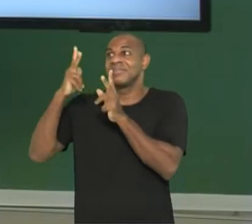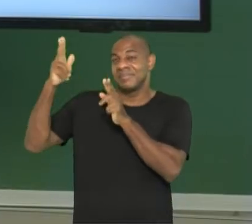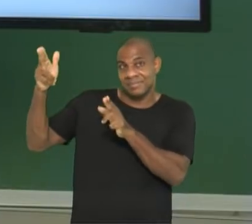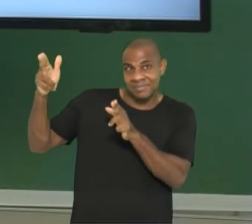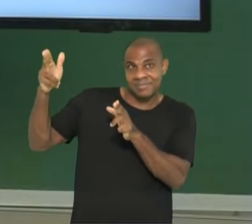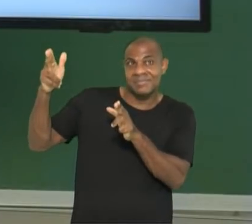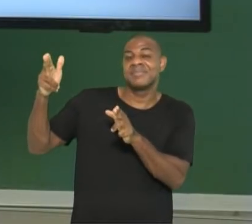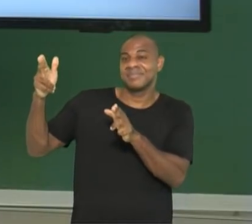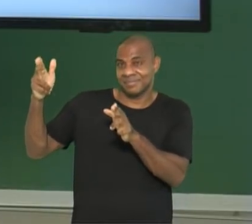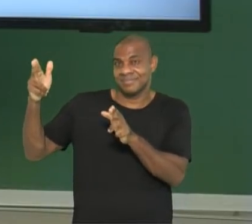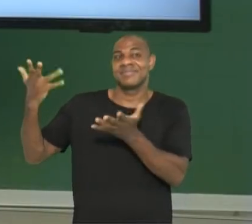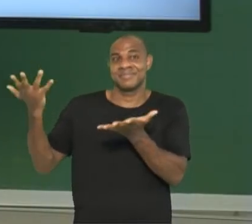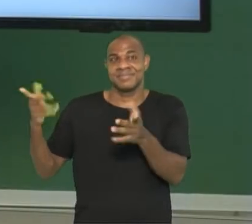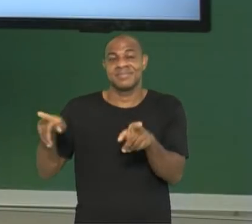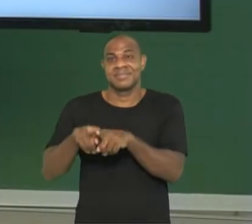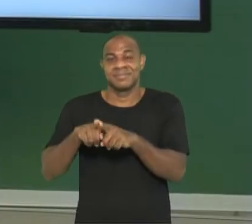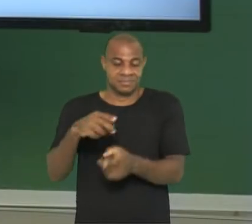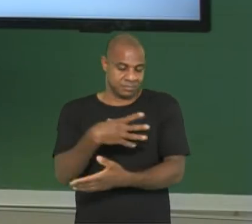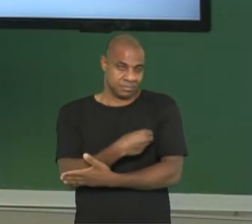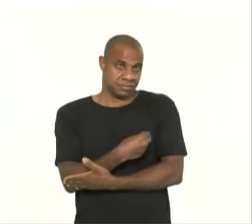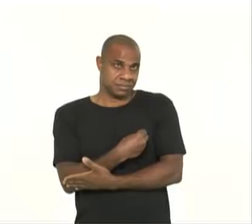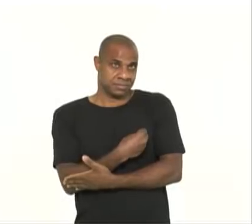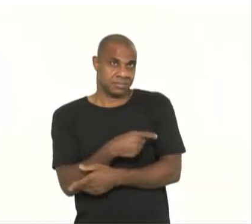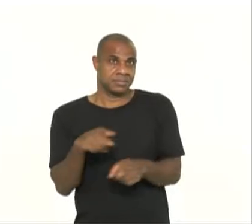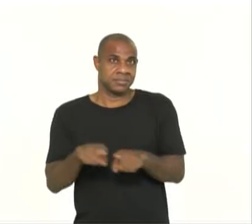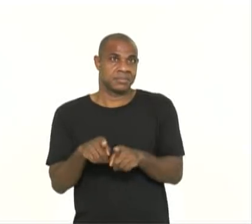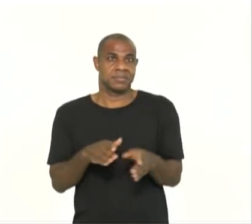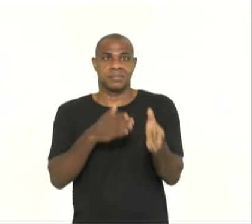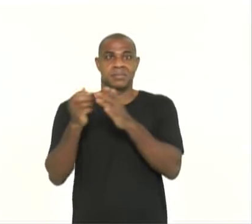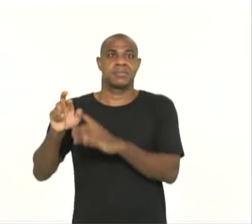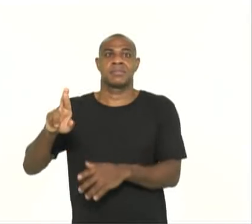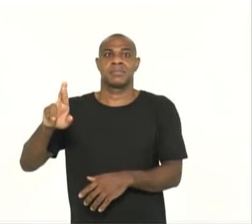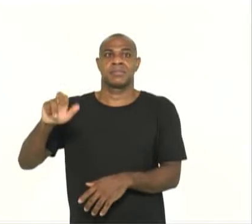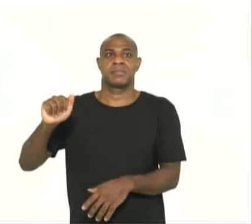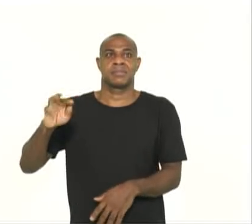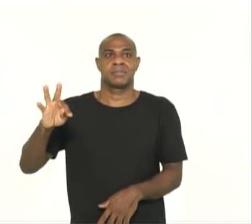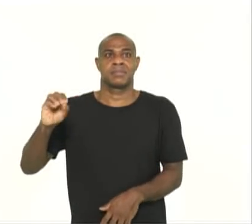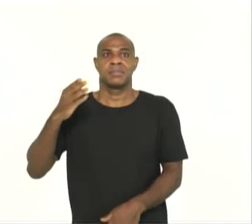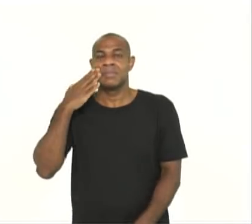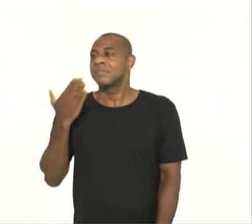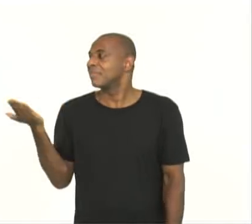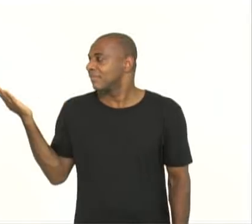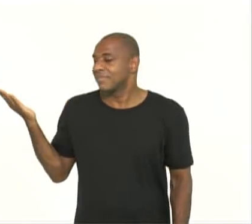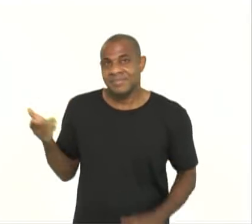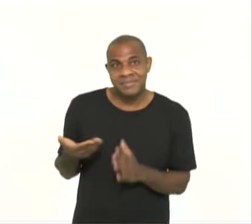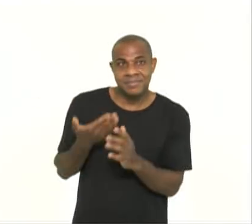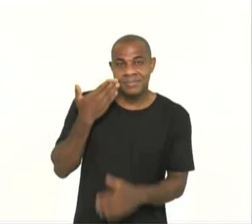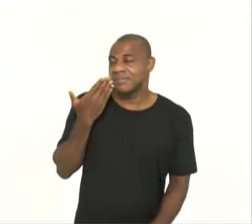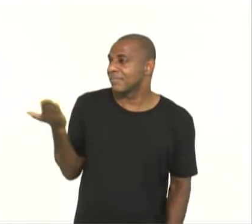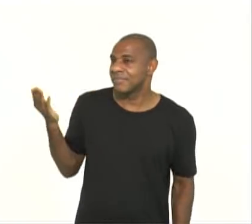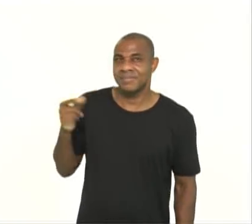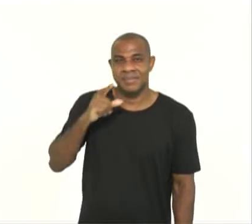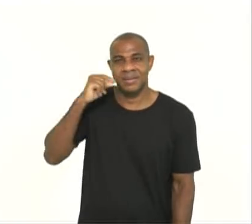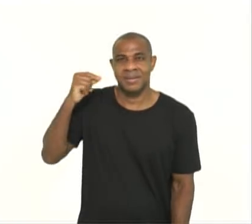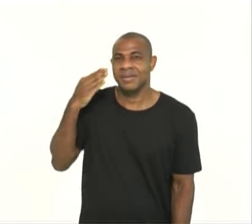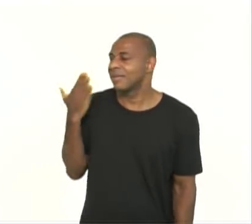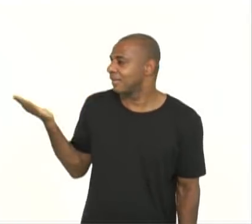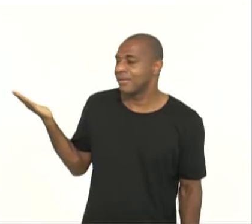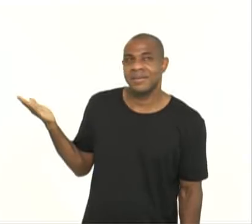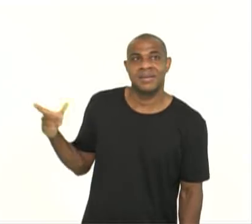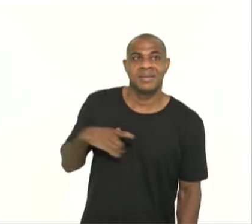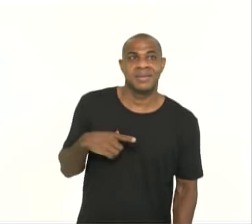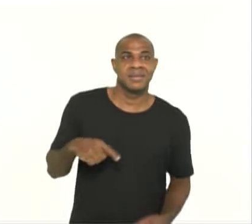tucanon, e dos mamíferos, que a gente tem o ratatá para representar. Esses animais têm o coração com